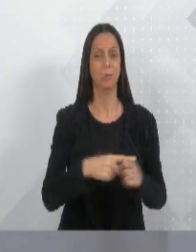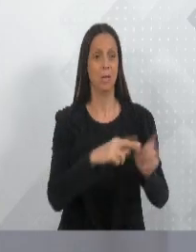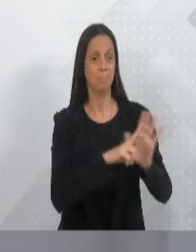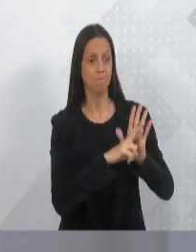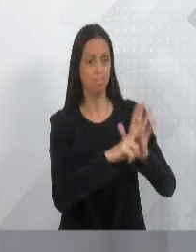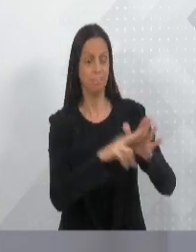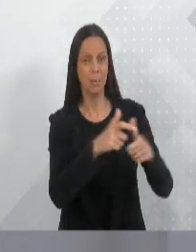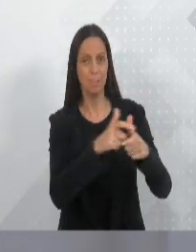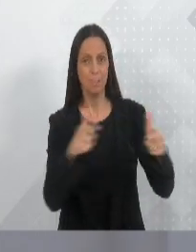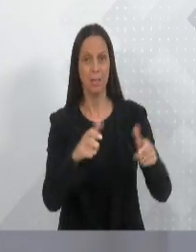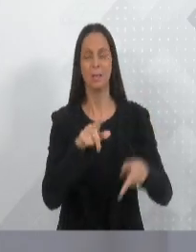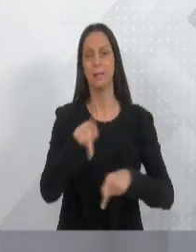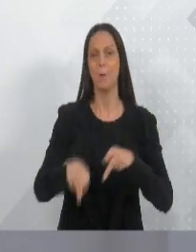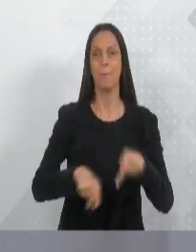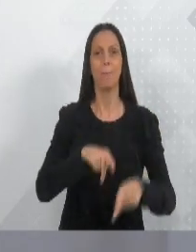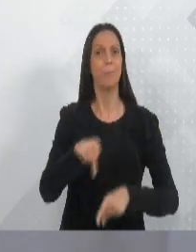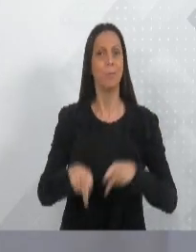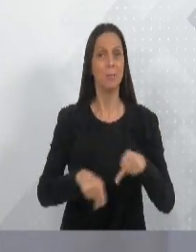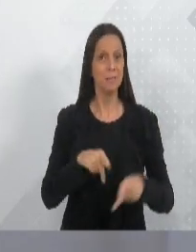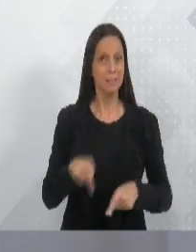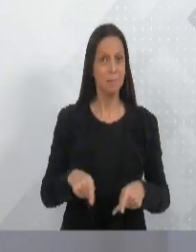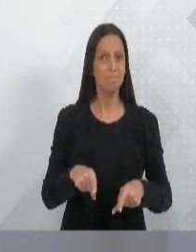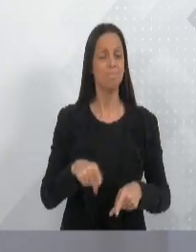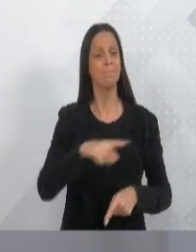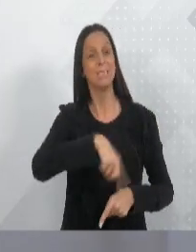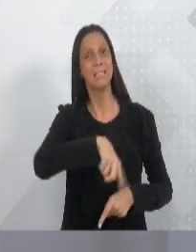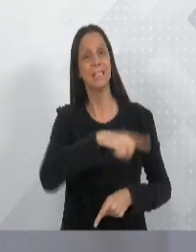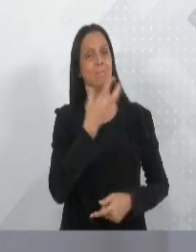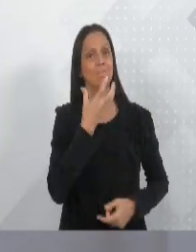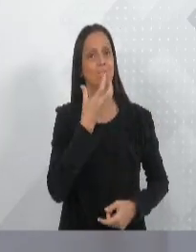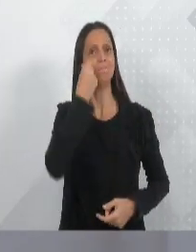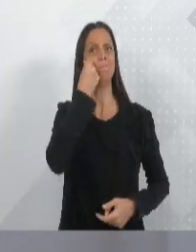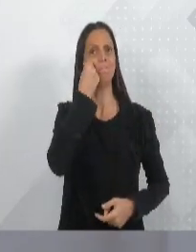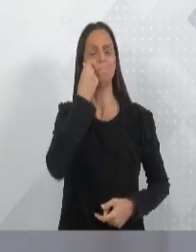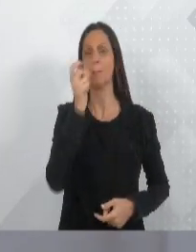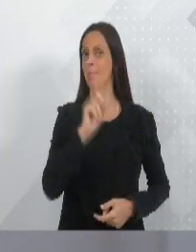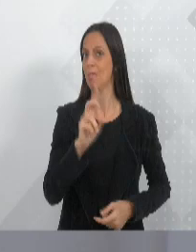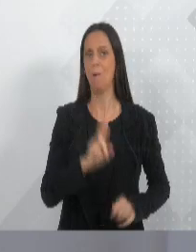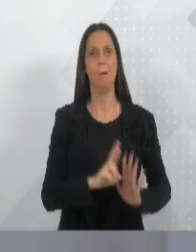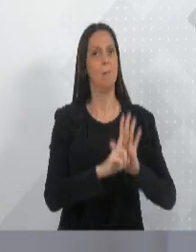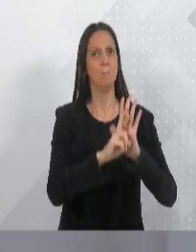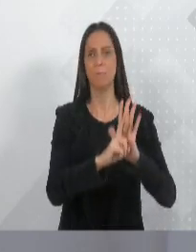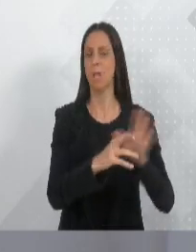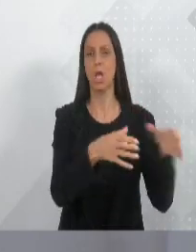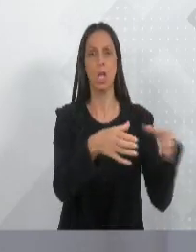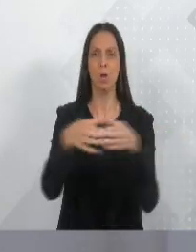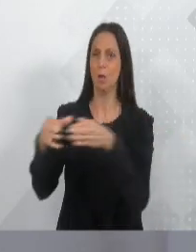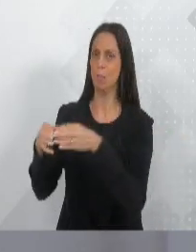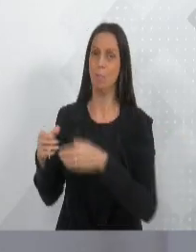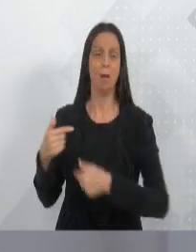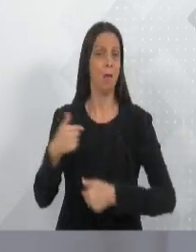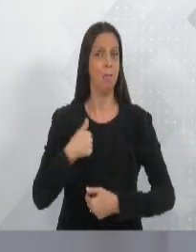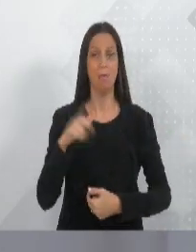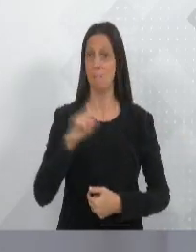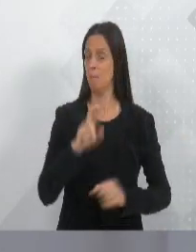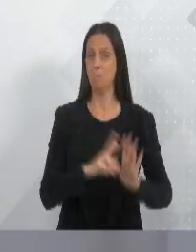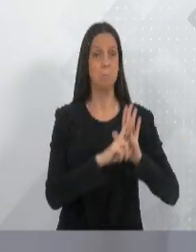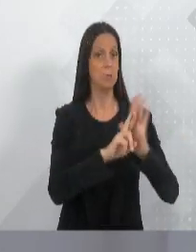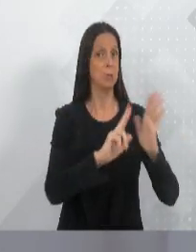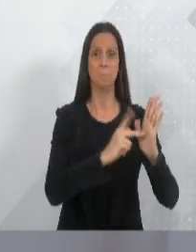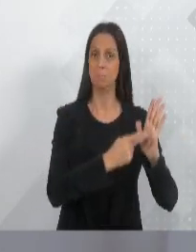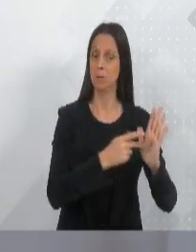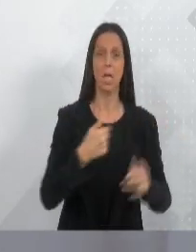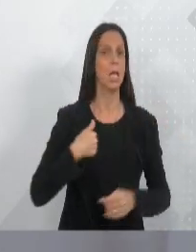maioria da população que é silenciada que não é representada por classe nenhuma eu não represento sindicato eu não